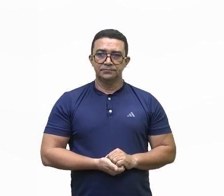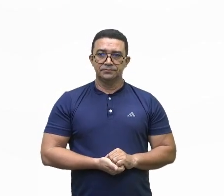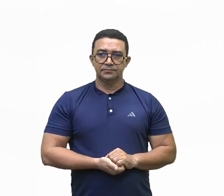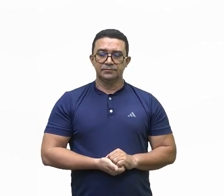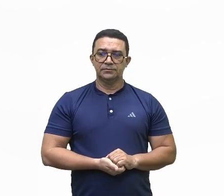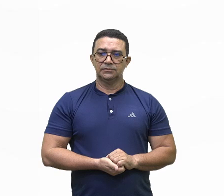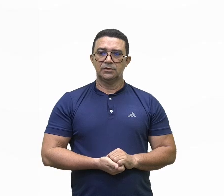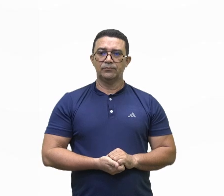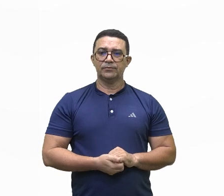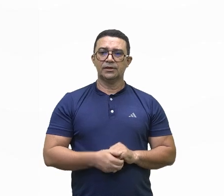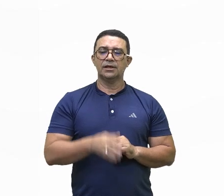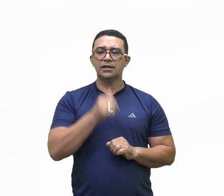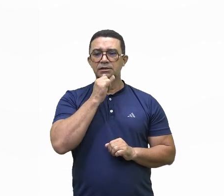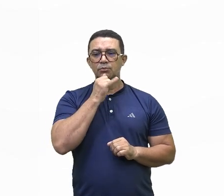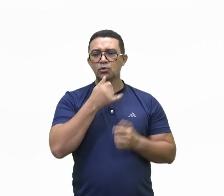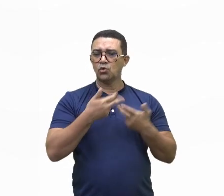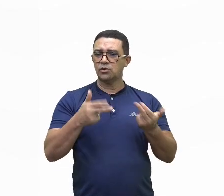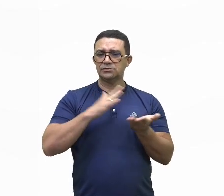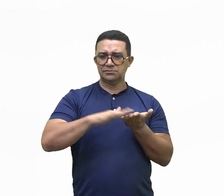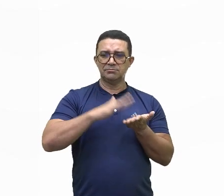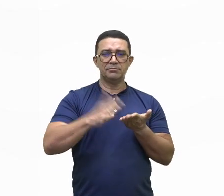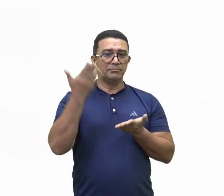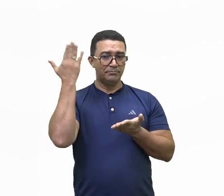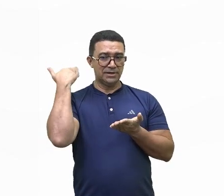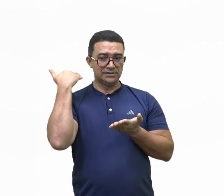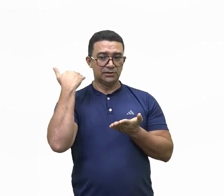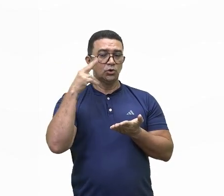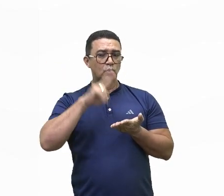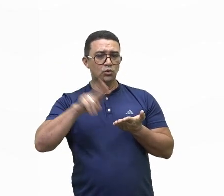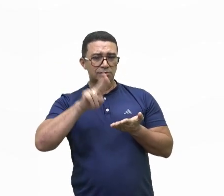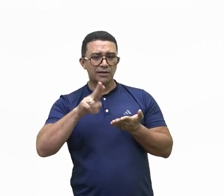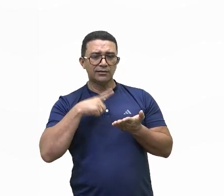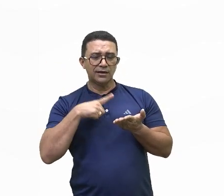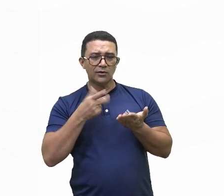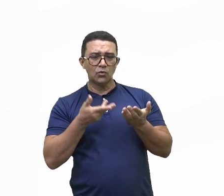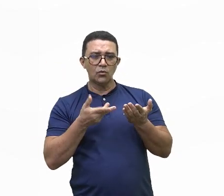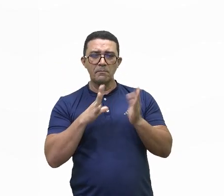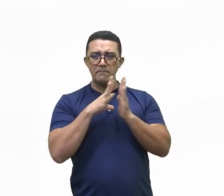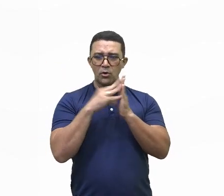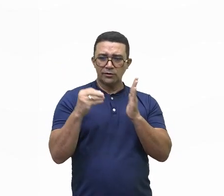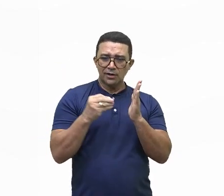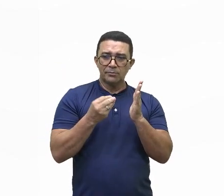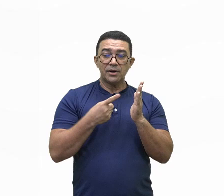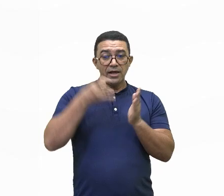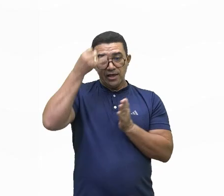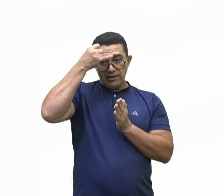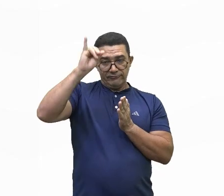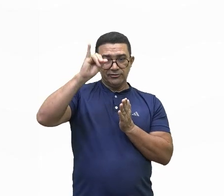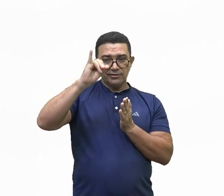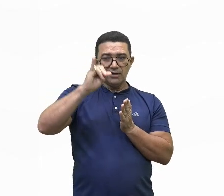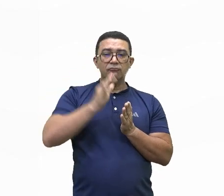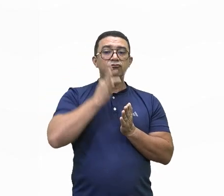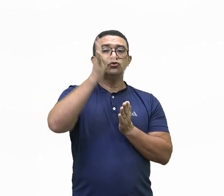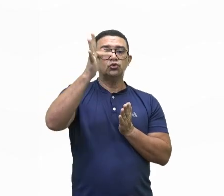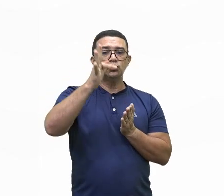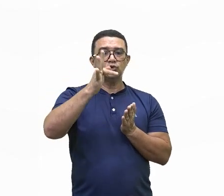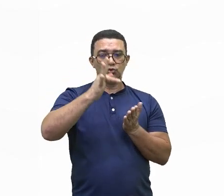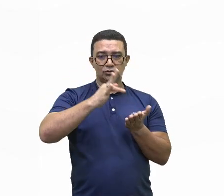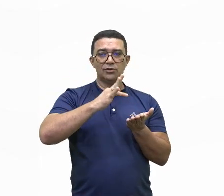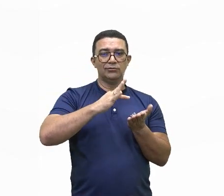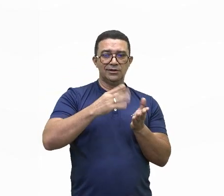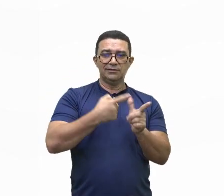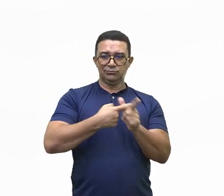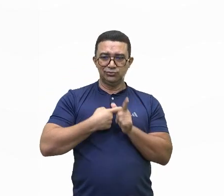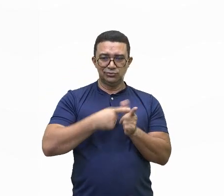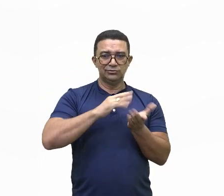despesas passadas, desperdícios e usando como base para prever as receitas, despesas futuras e